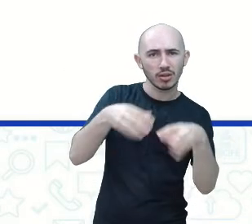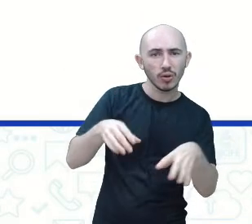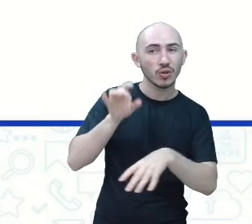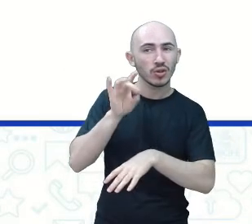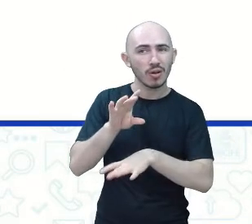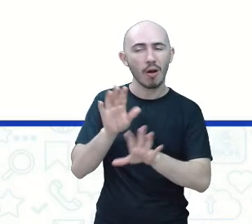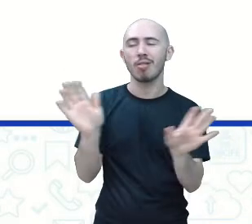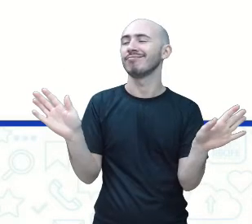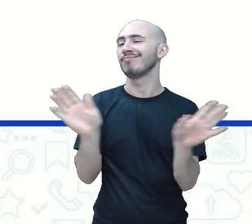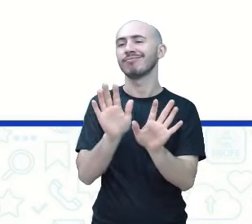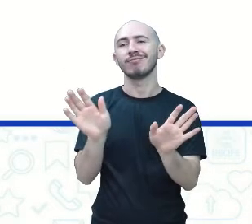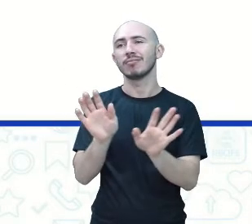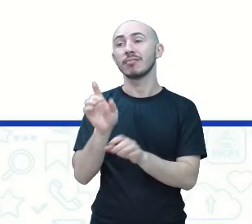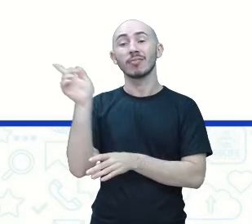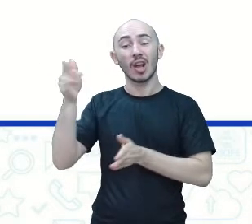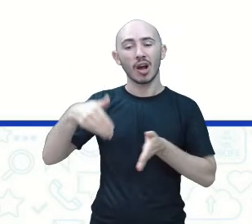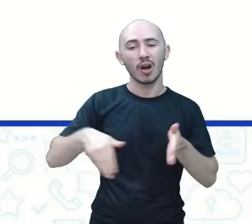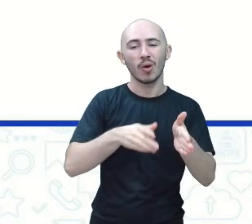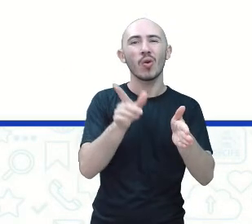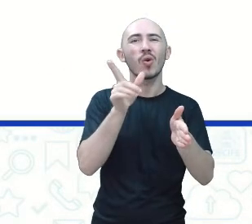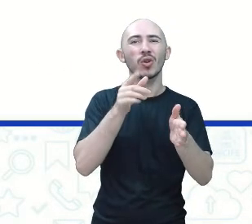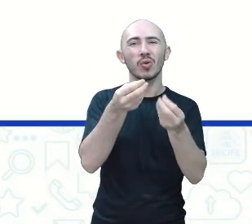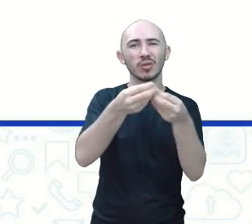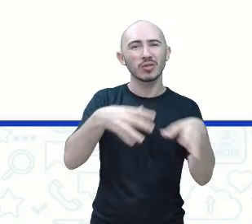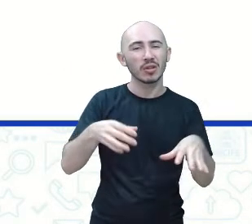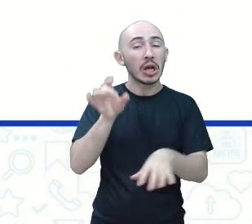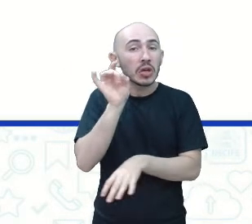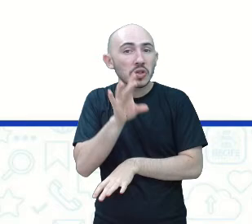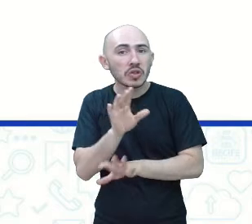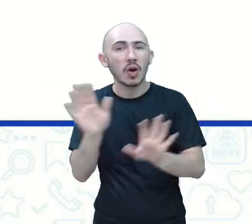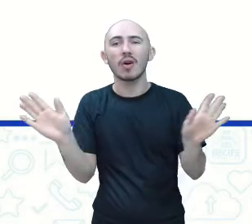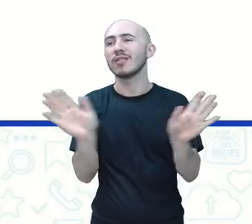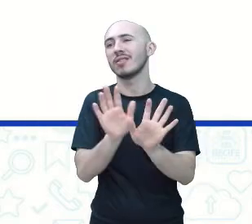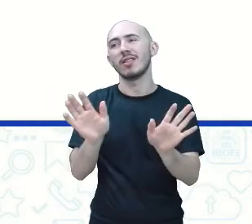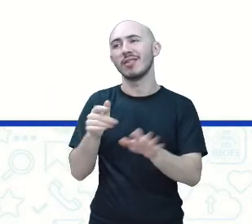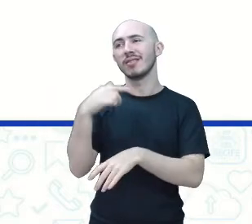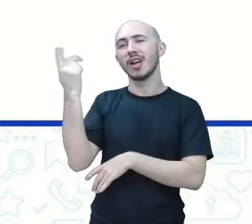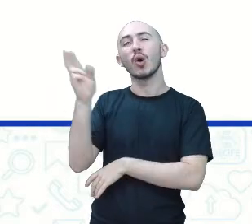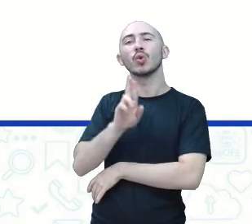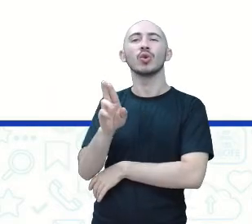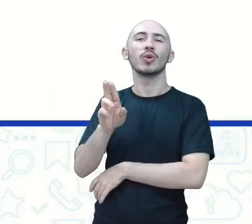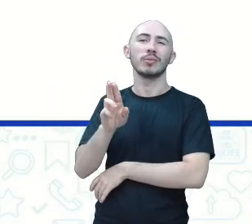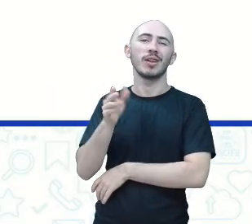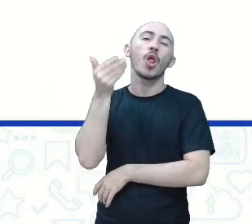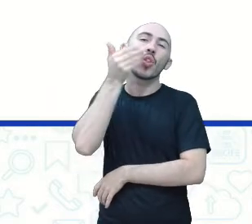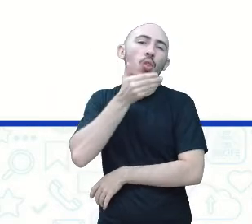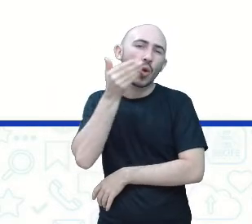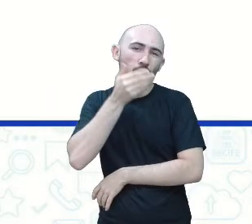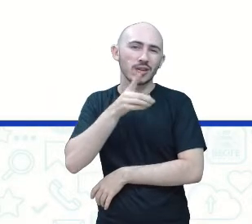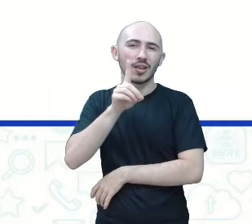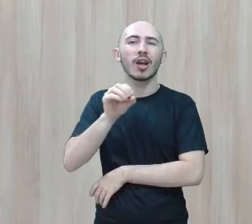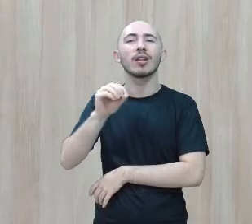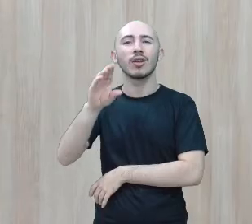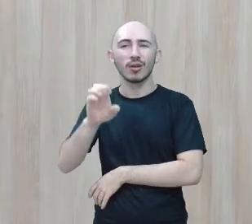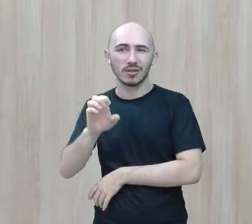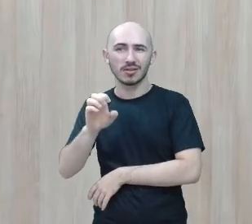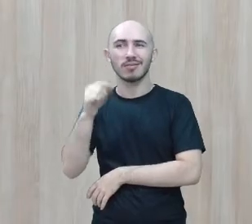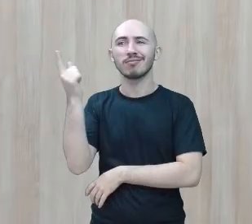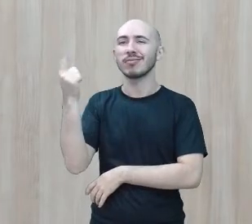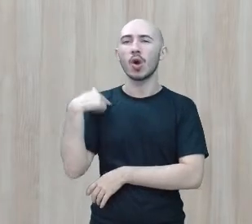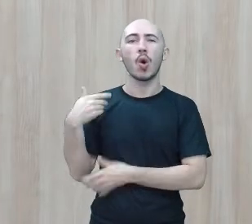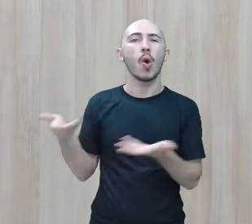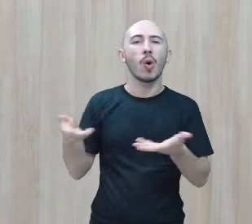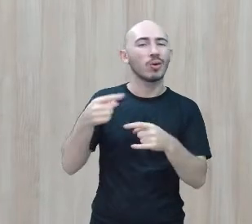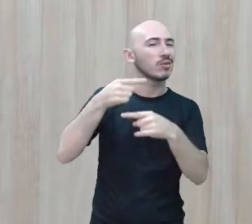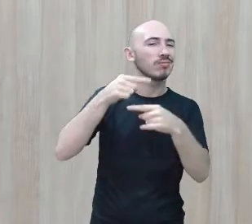não foi só a destruição de um rio, e um rio que tinha o nome de Rio Doce, hoje impróprio. A quantidade